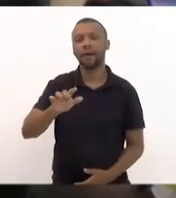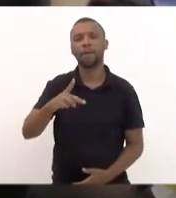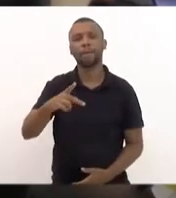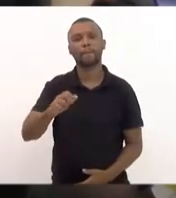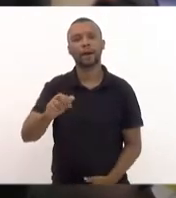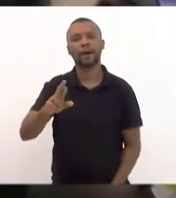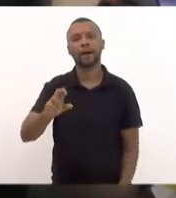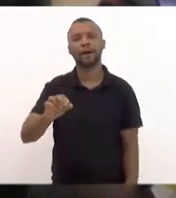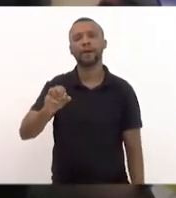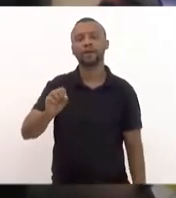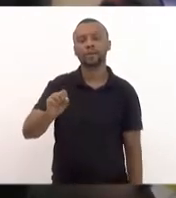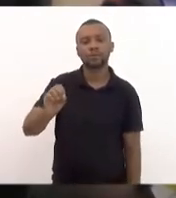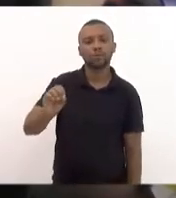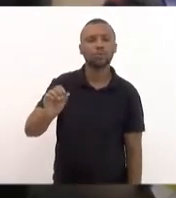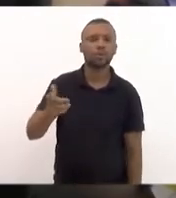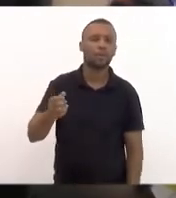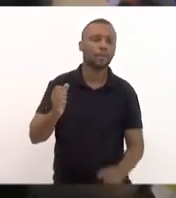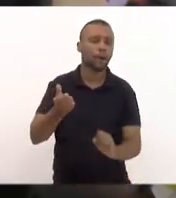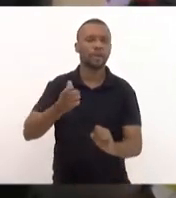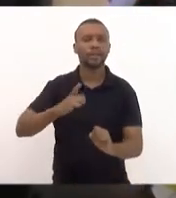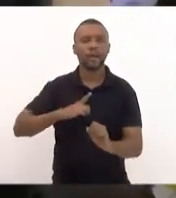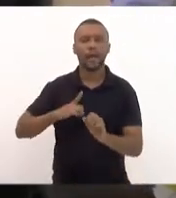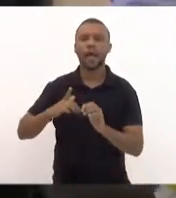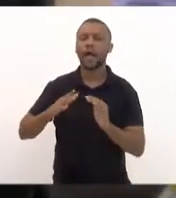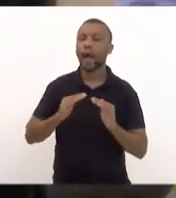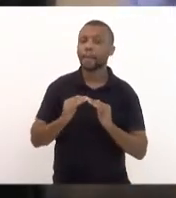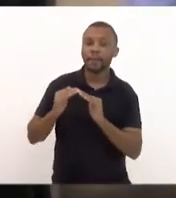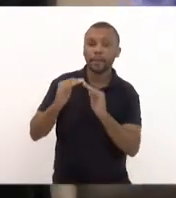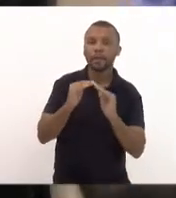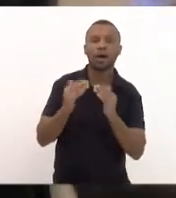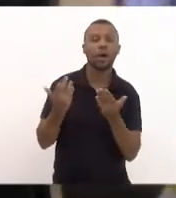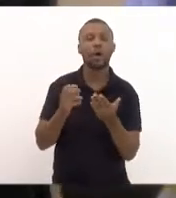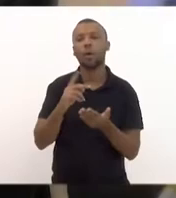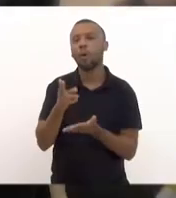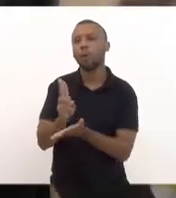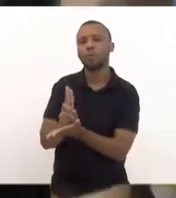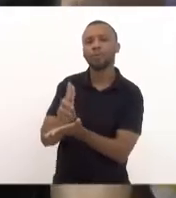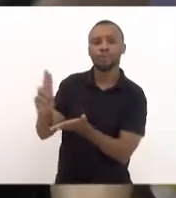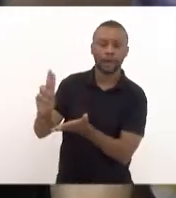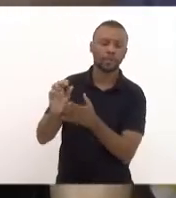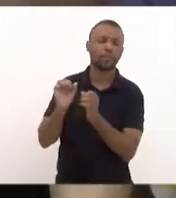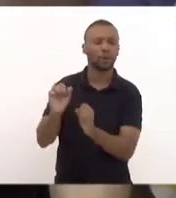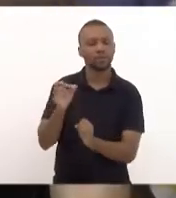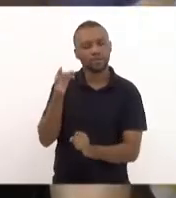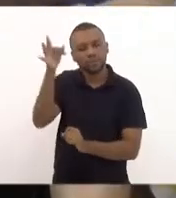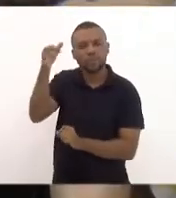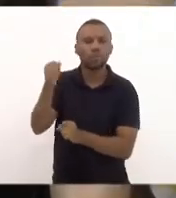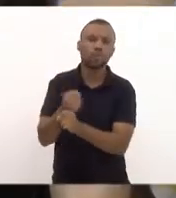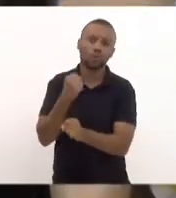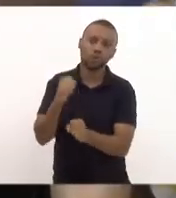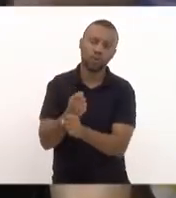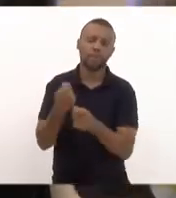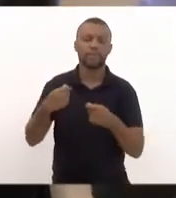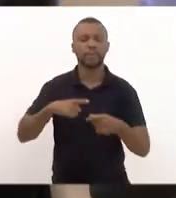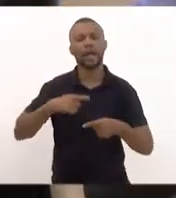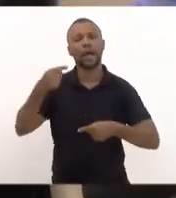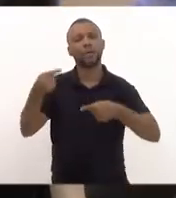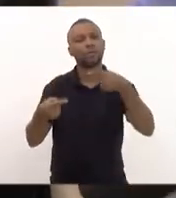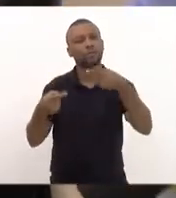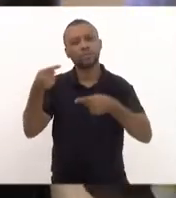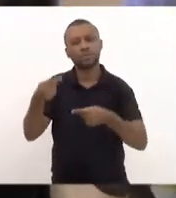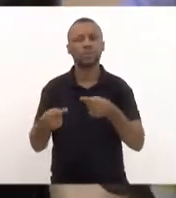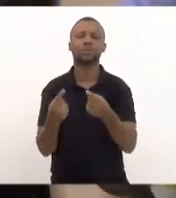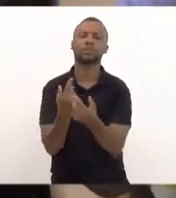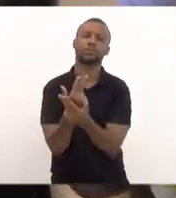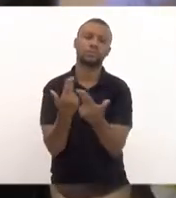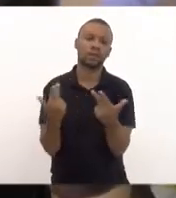imensa. Aquilo ali pode ter habitação, pode ser uma universidade. Então, ele precisa discutir com seriedade essas coisas,